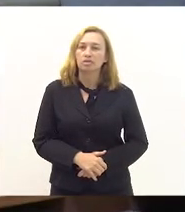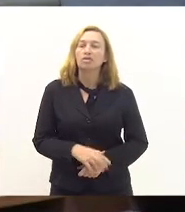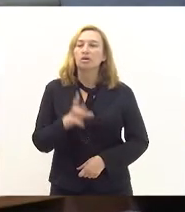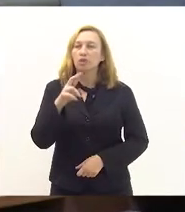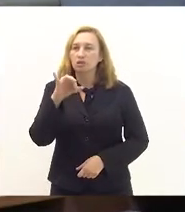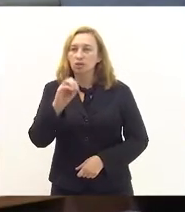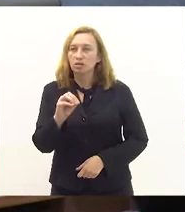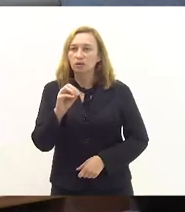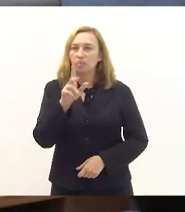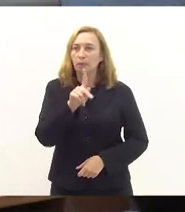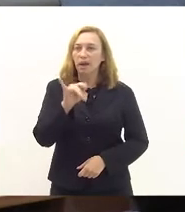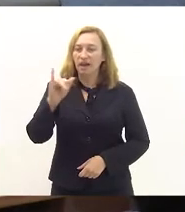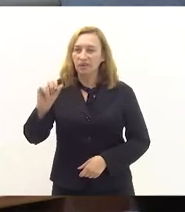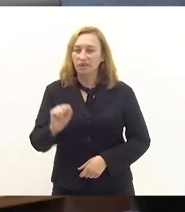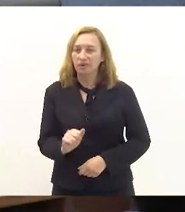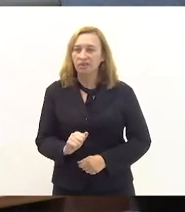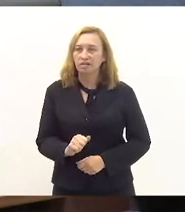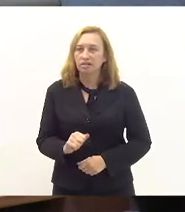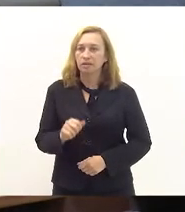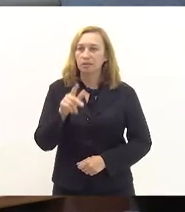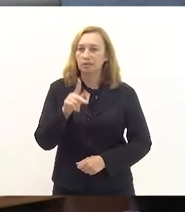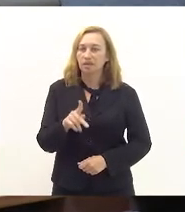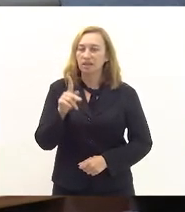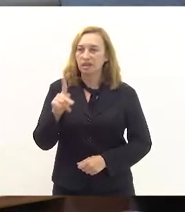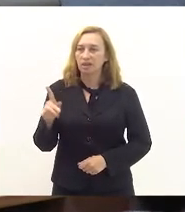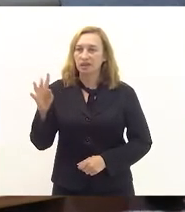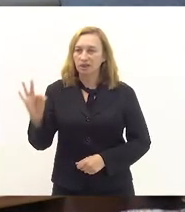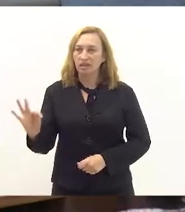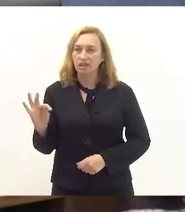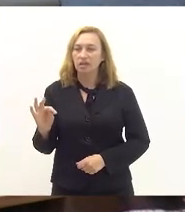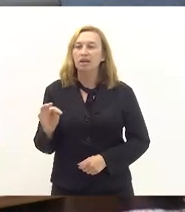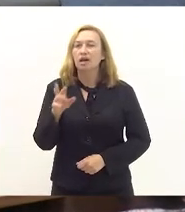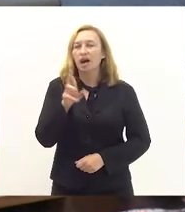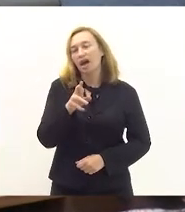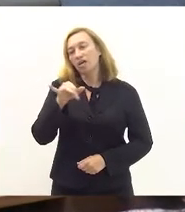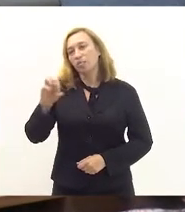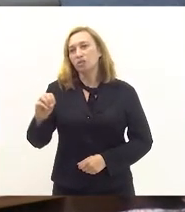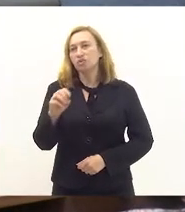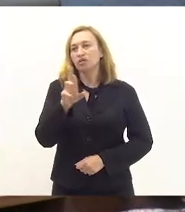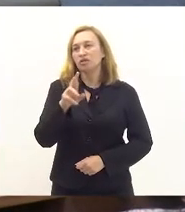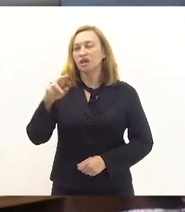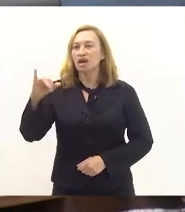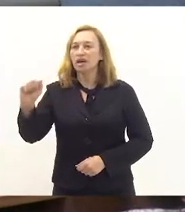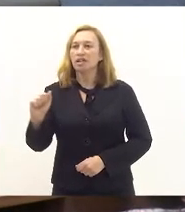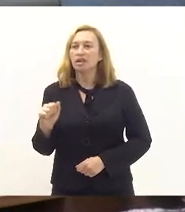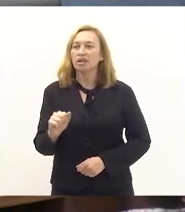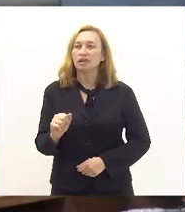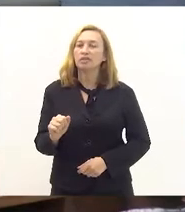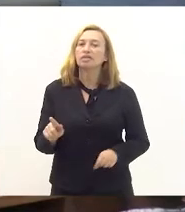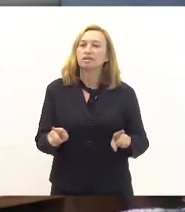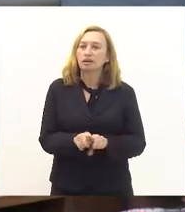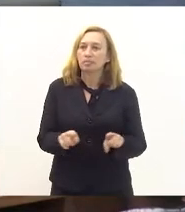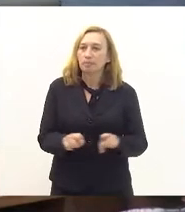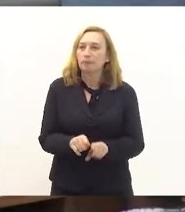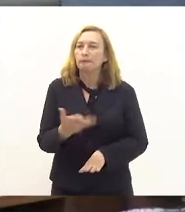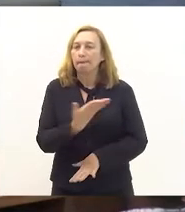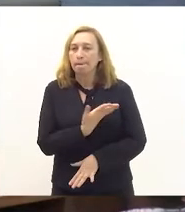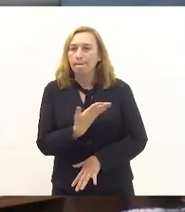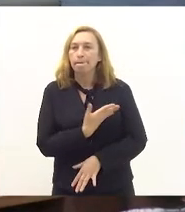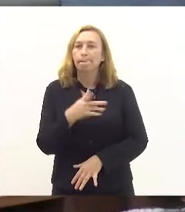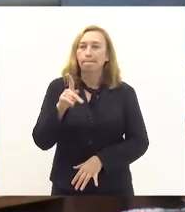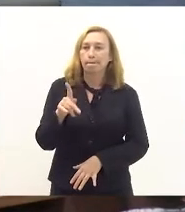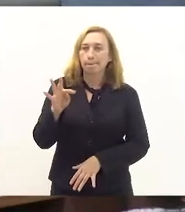Rodrigo Paiva, do PDT, Raimundo Vieira Bacabal, também nosso companheiro do